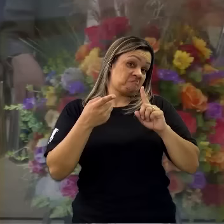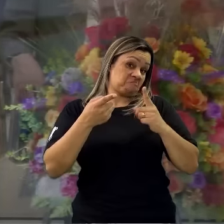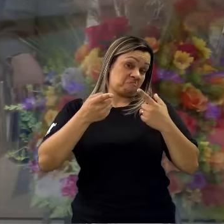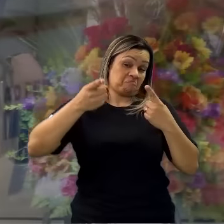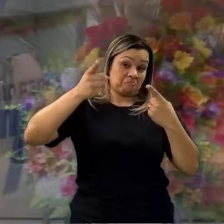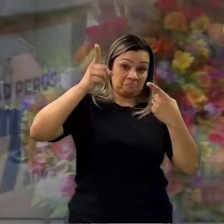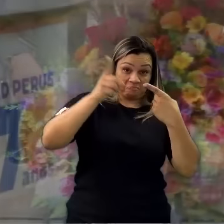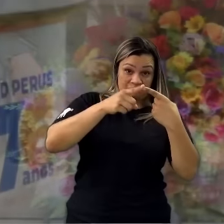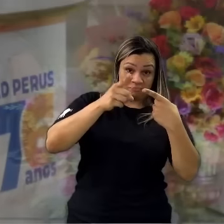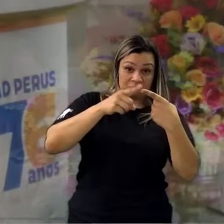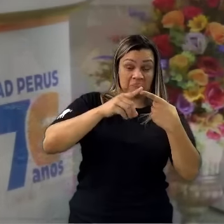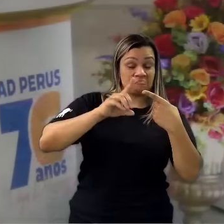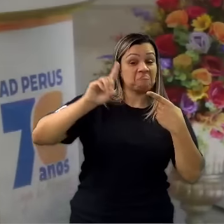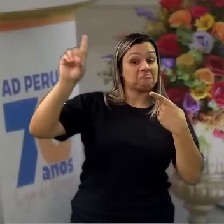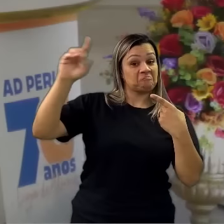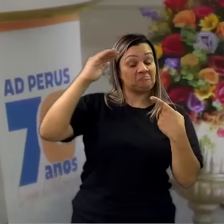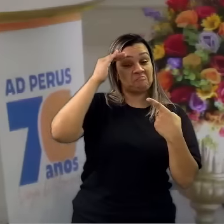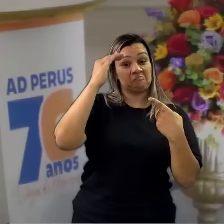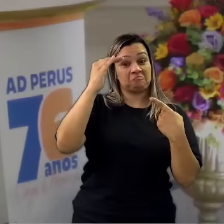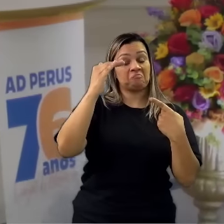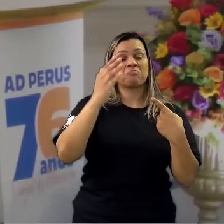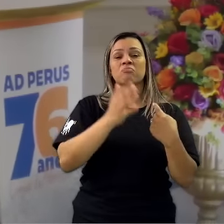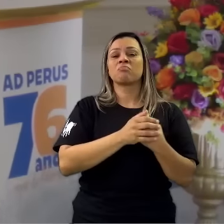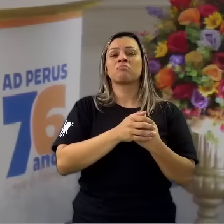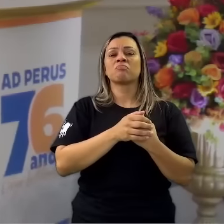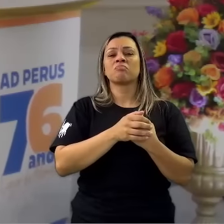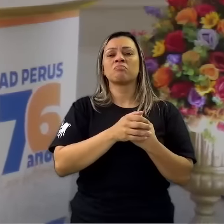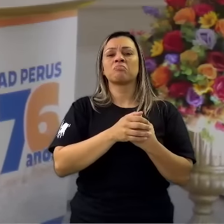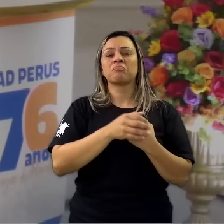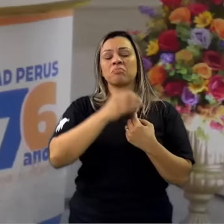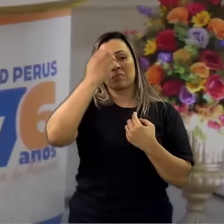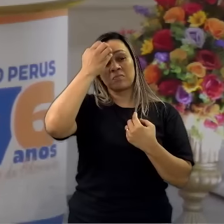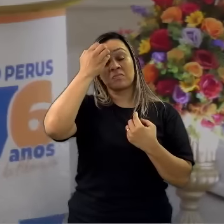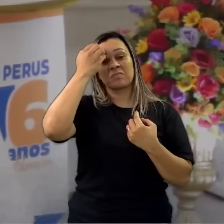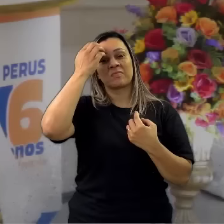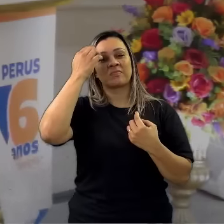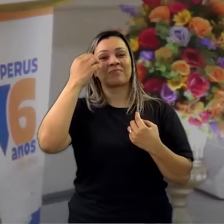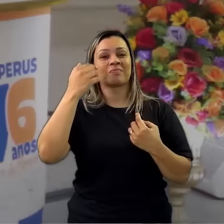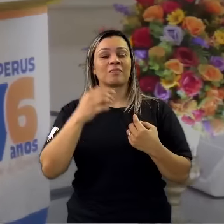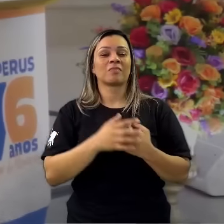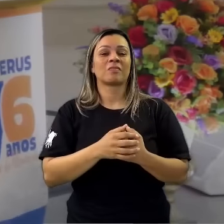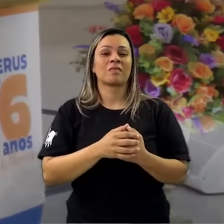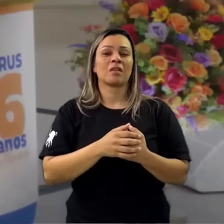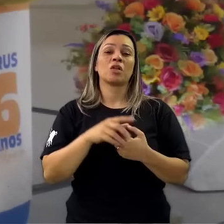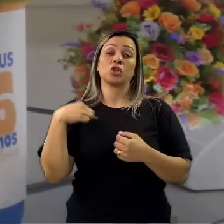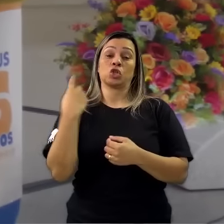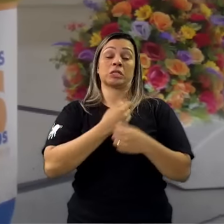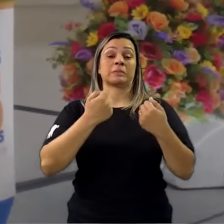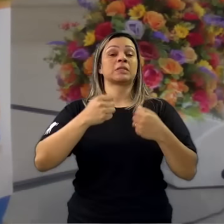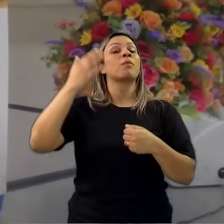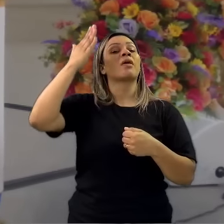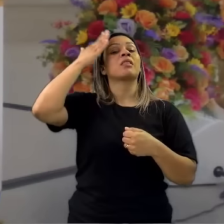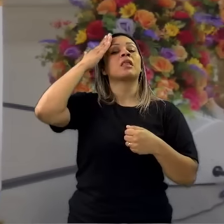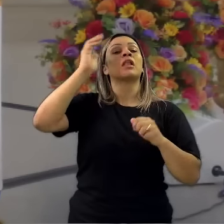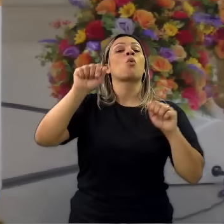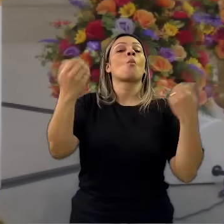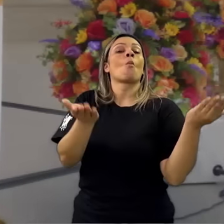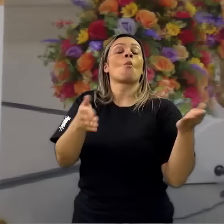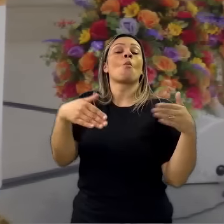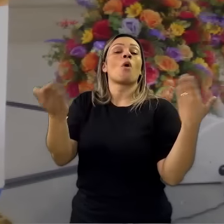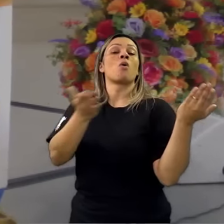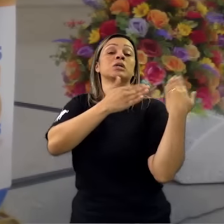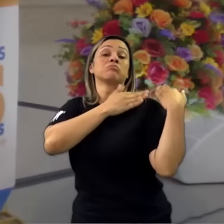primeiro que nós temos que entender que parte do corpo nós somos e fazemos parte porque tem gente irmãos que quer uma parte que não